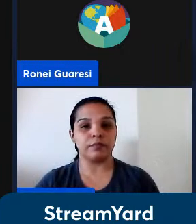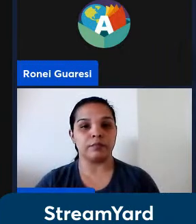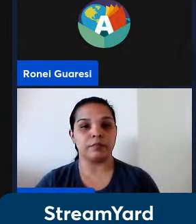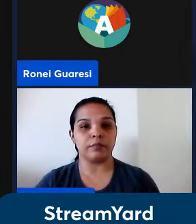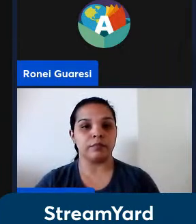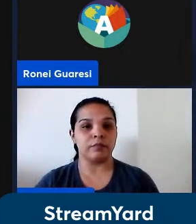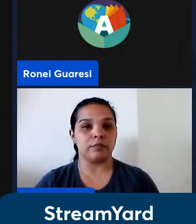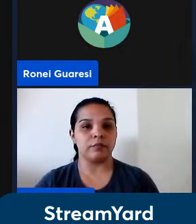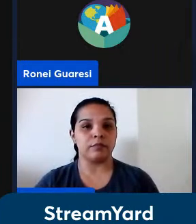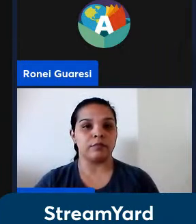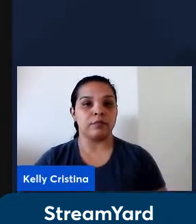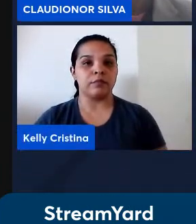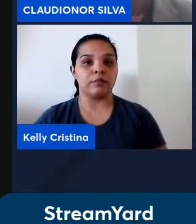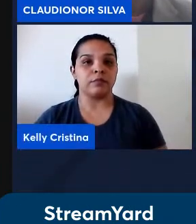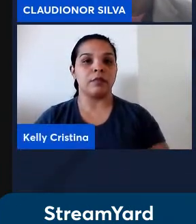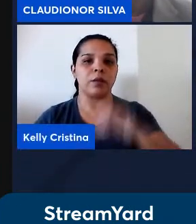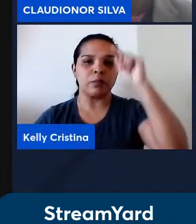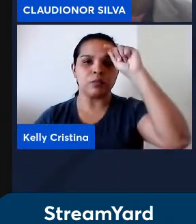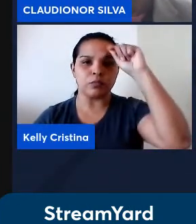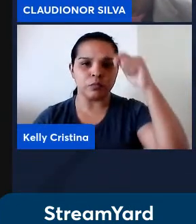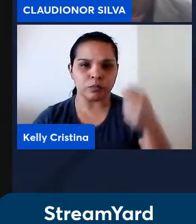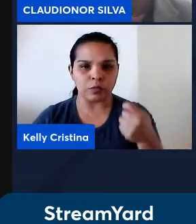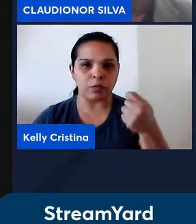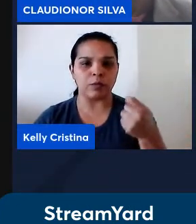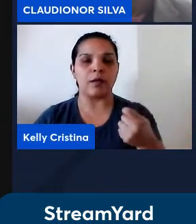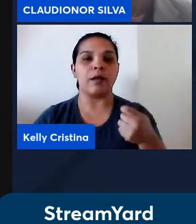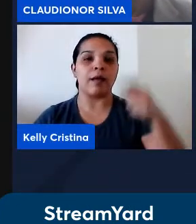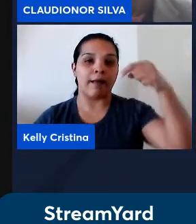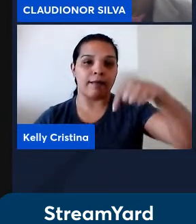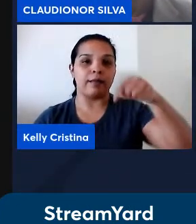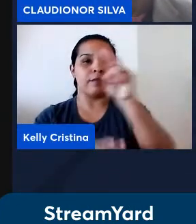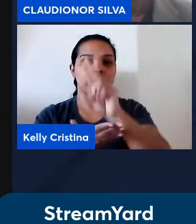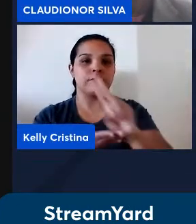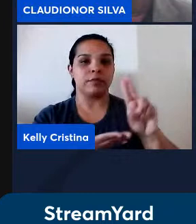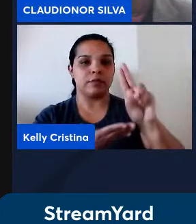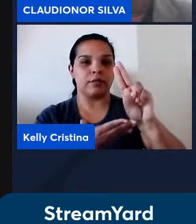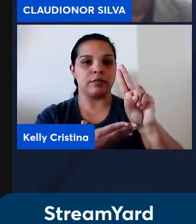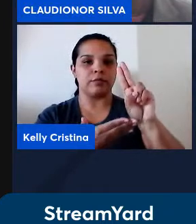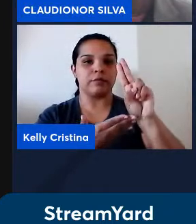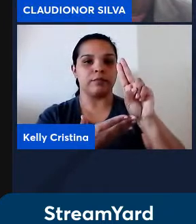que muito honram essa universidade.